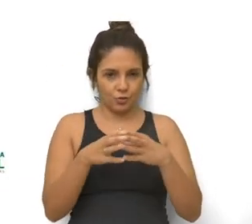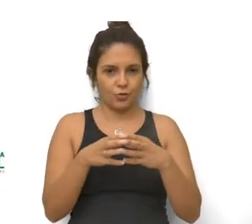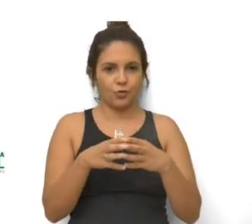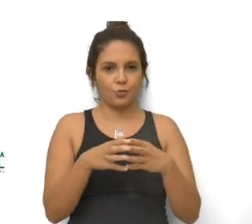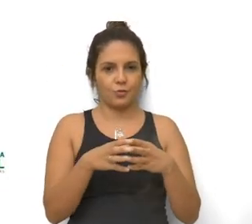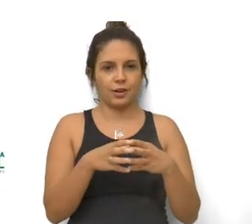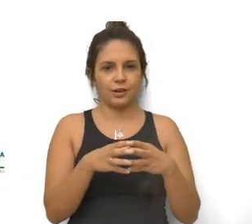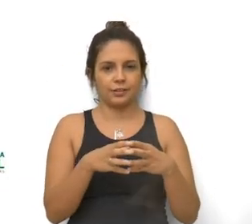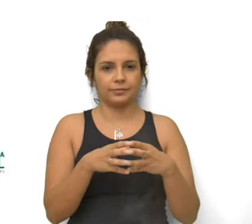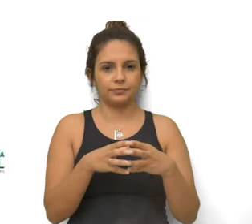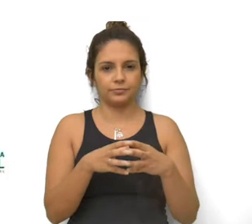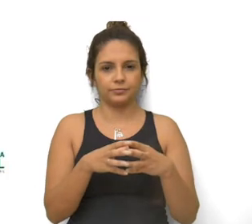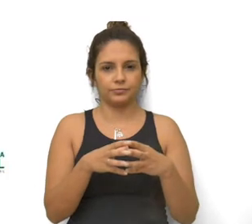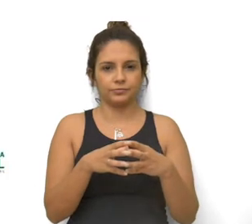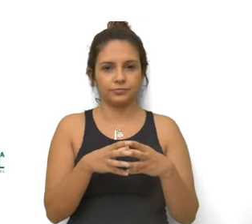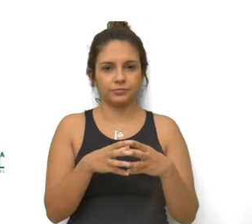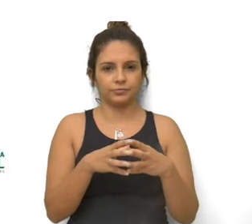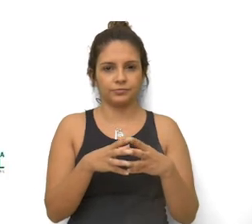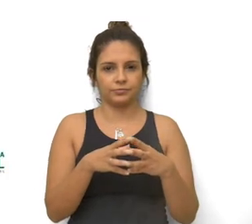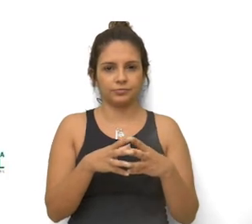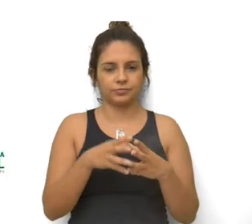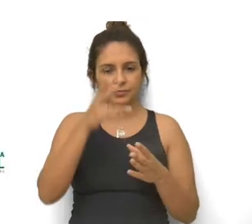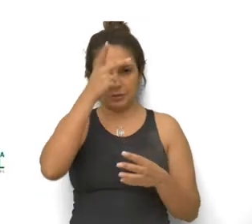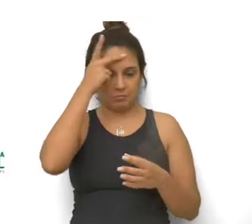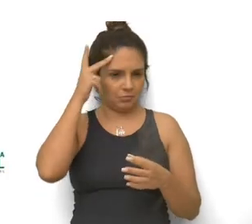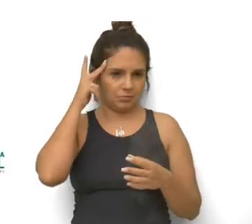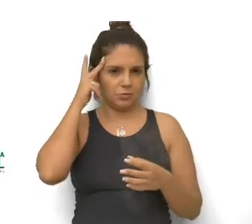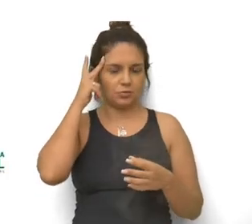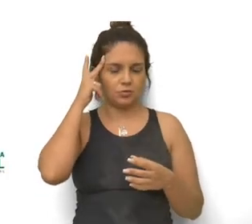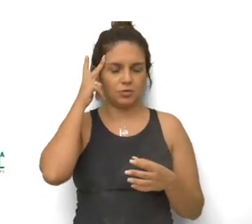né? E eram pessoas